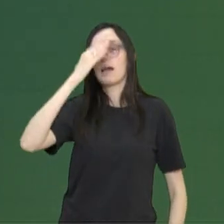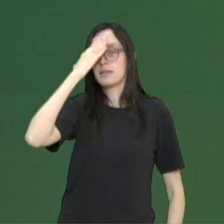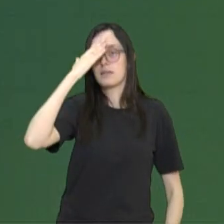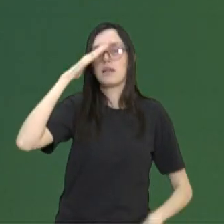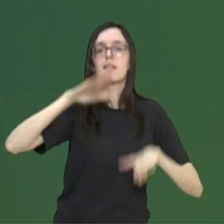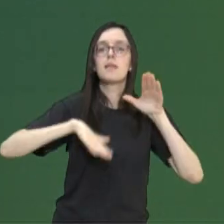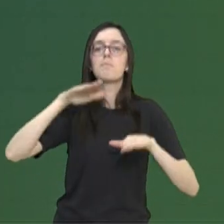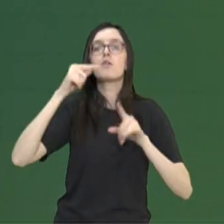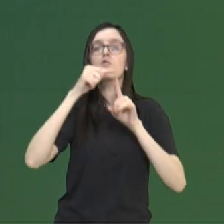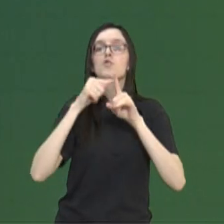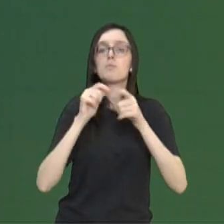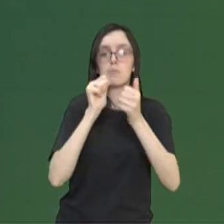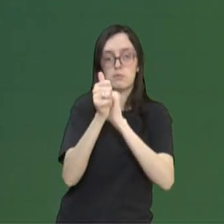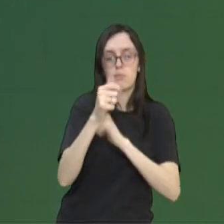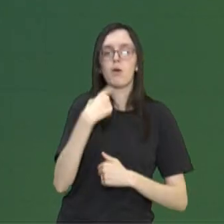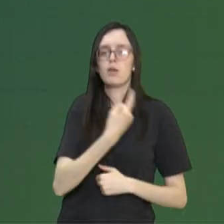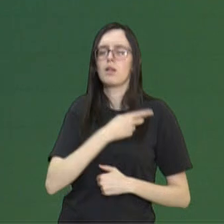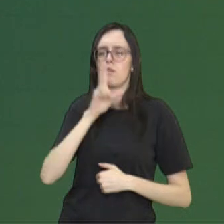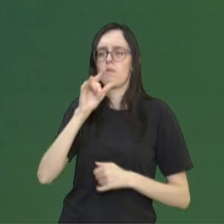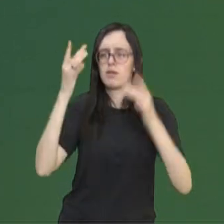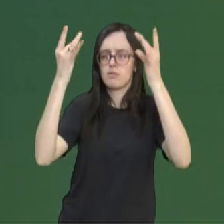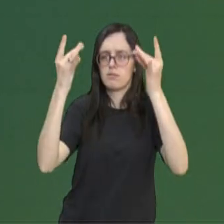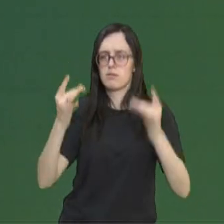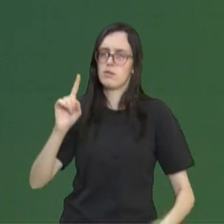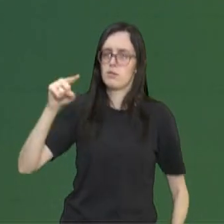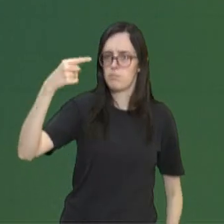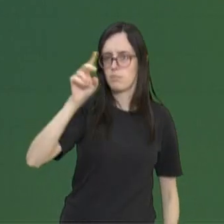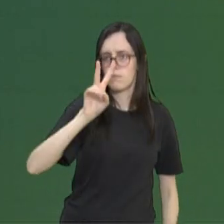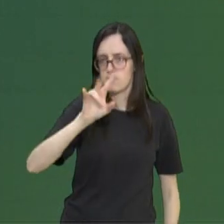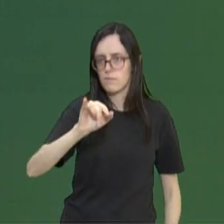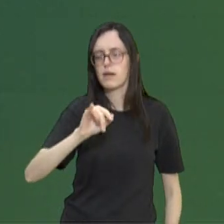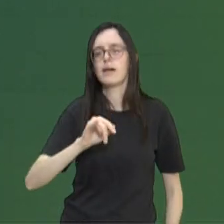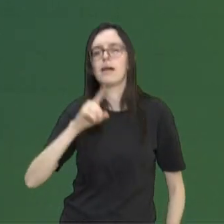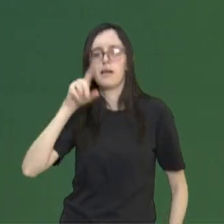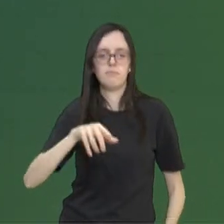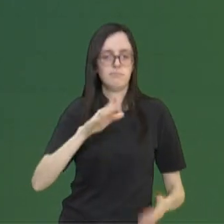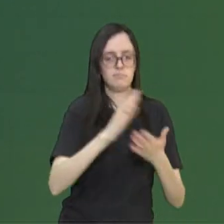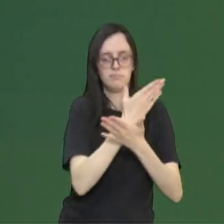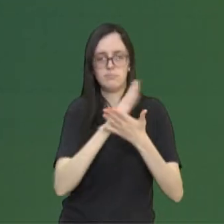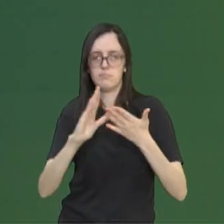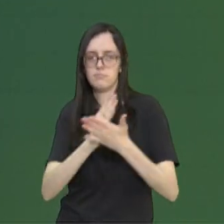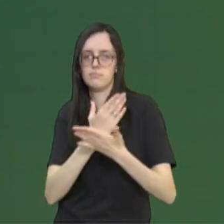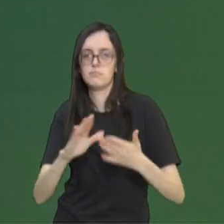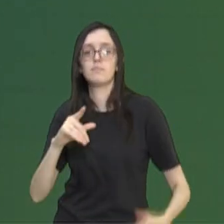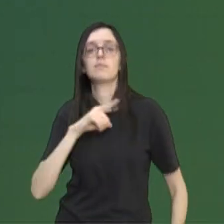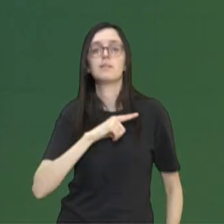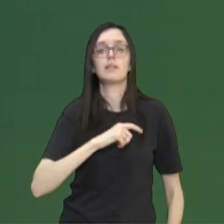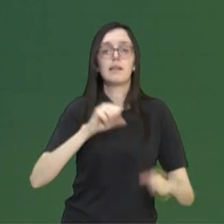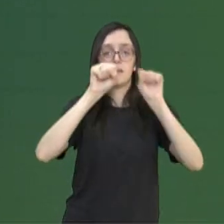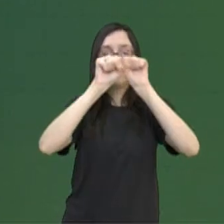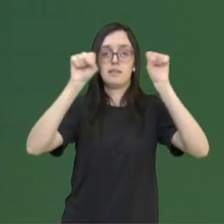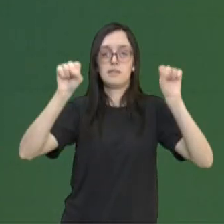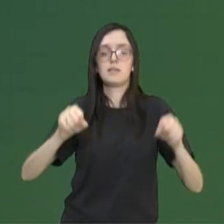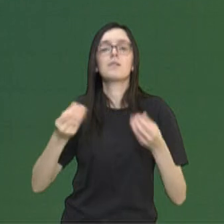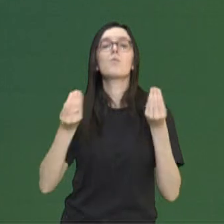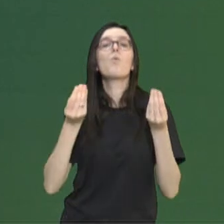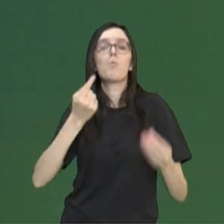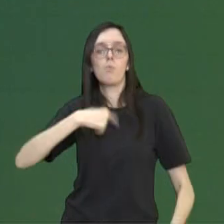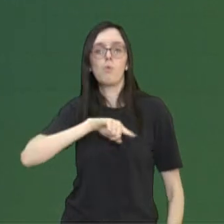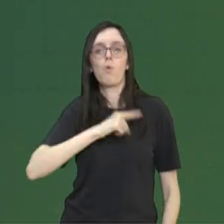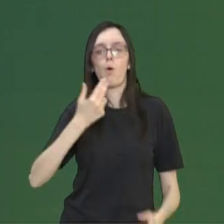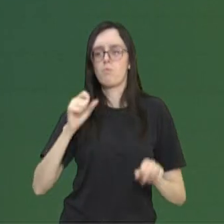então, o sistema de defesa, que também é um sistema tático. Então, vou proteger a meta ou o setor do campo,